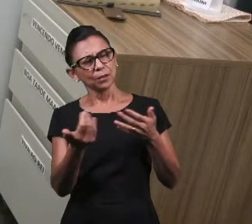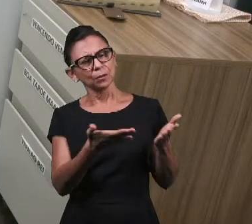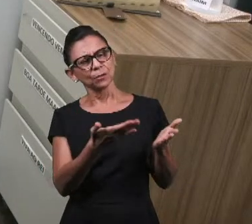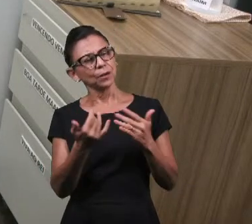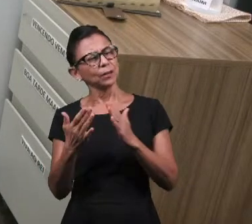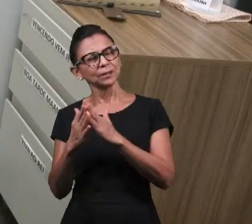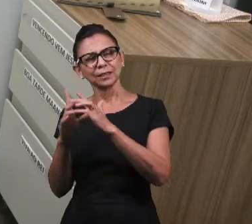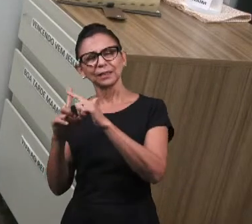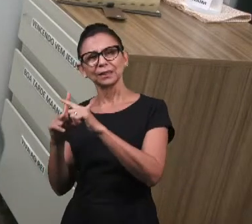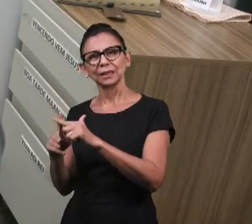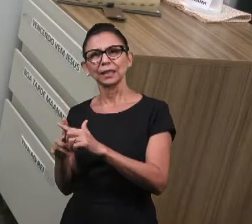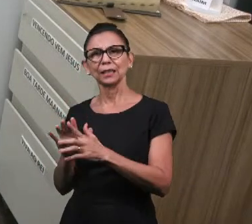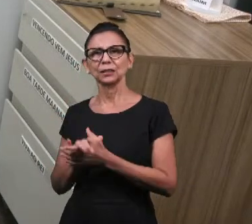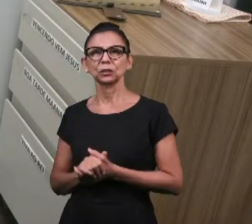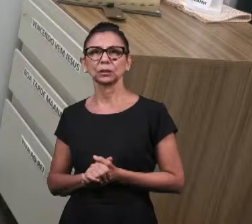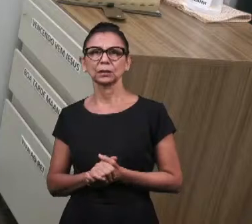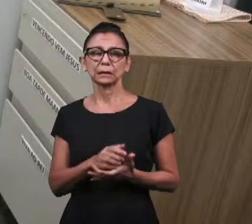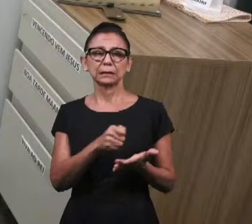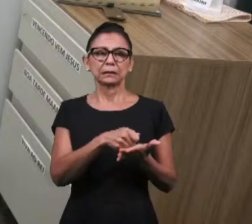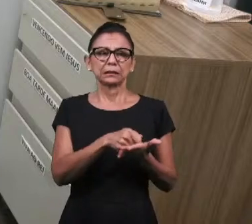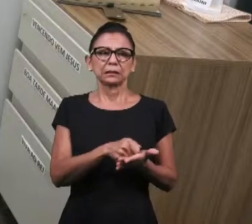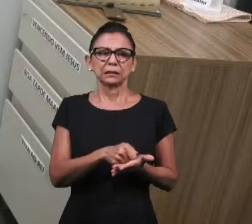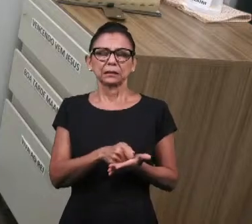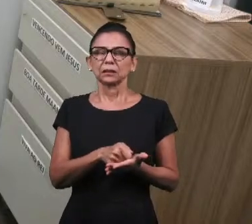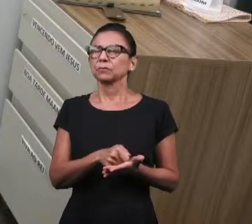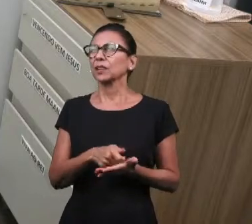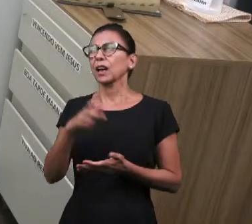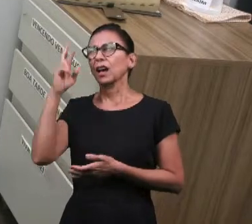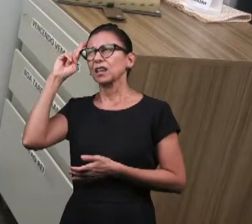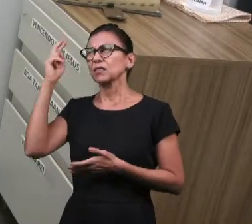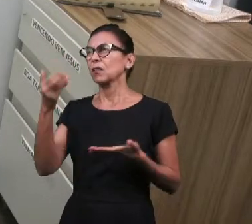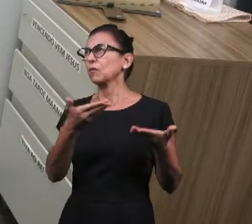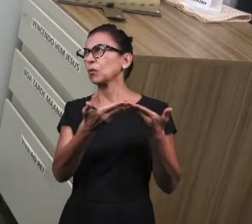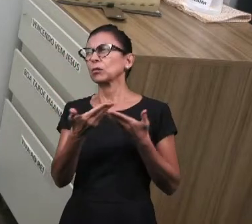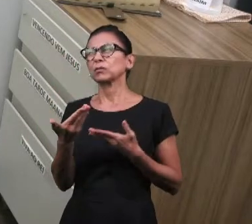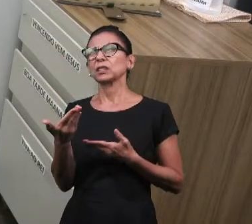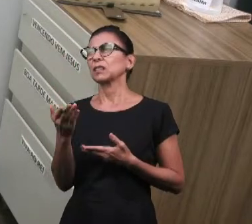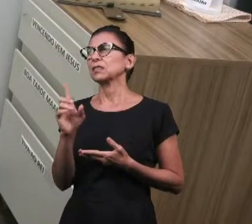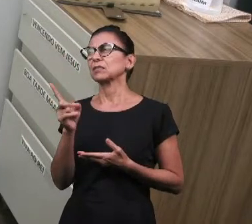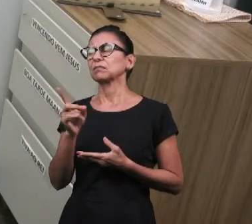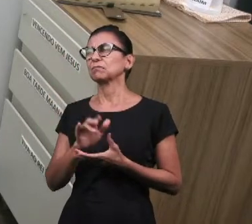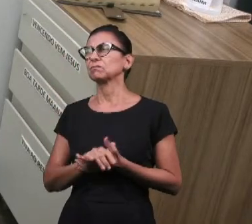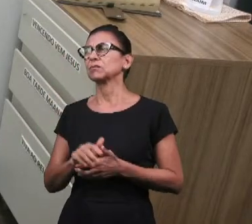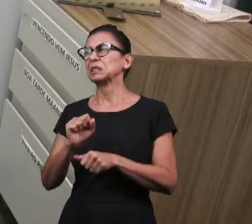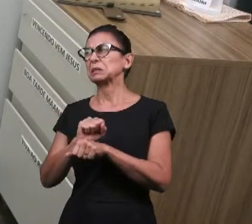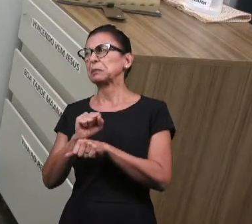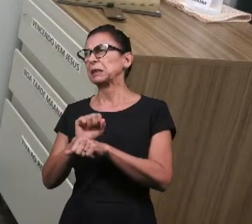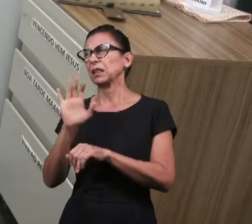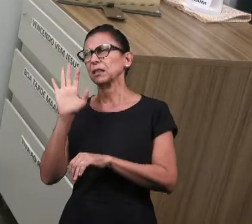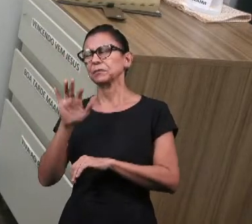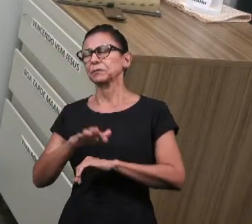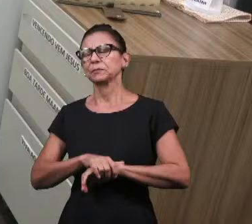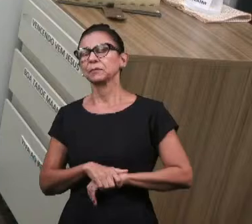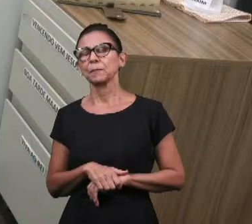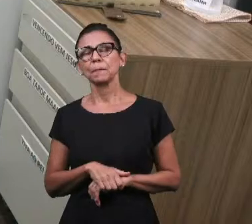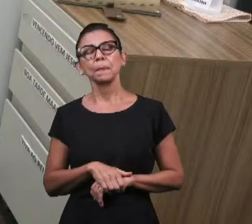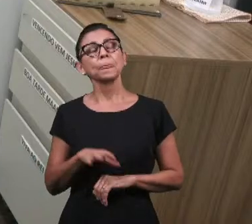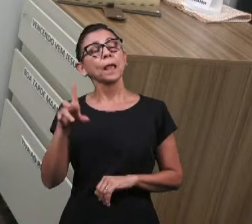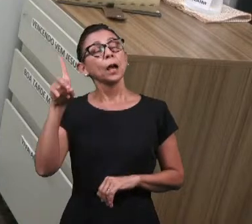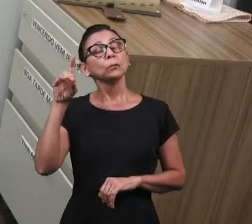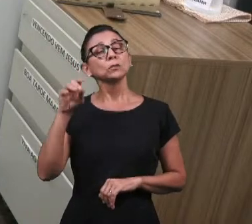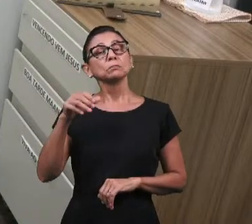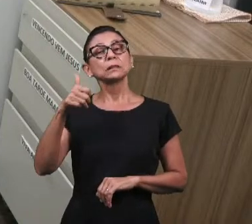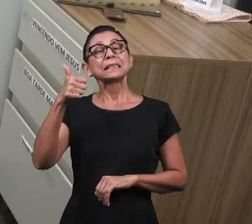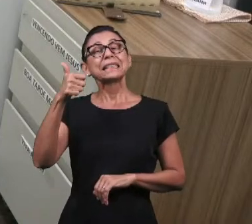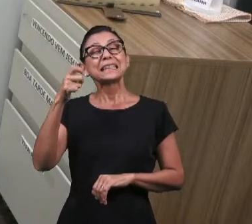Espírito Santo agir, não vou convidá-lo mais. E até que um dia, se passaram 15 anos, o marido chegou para ela e disse: